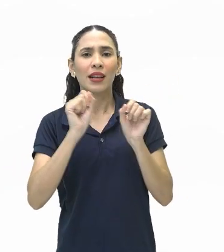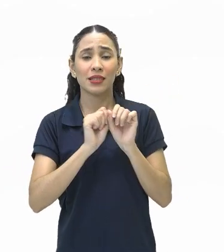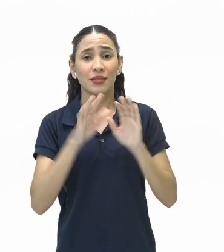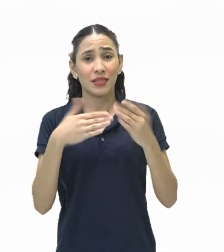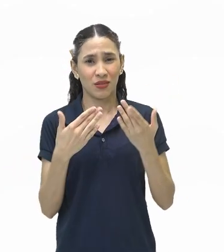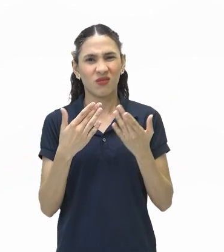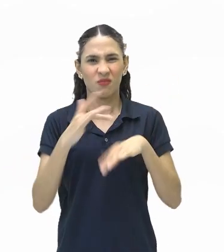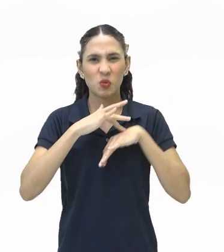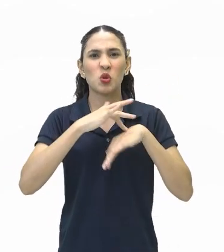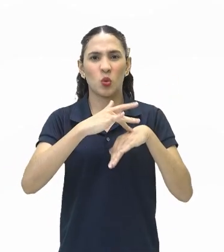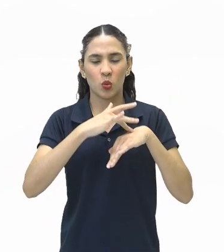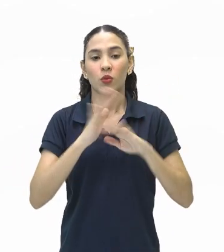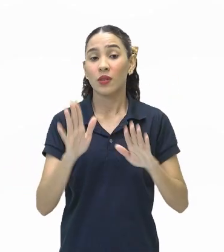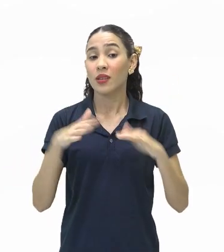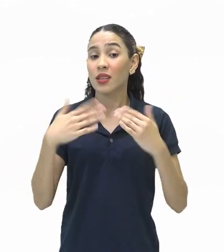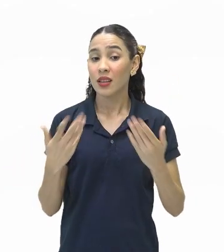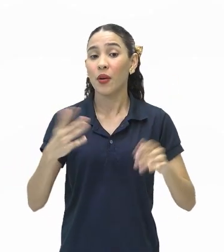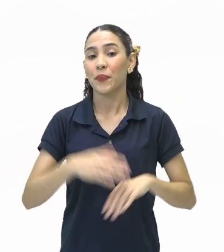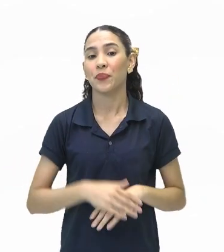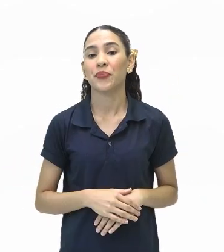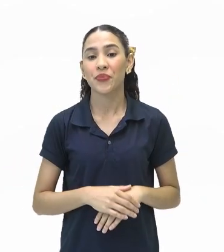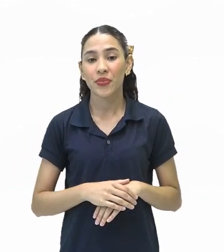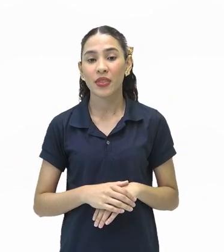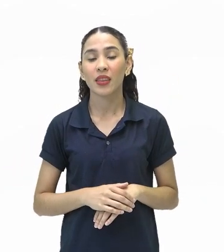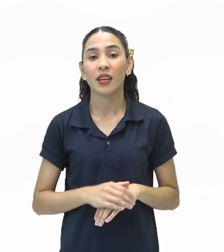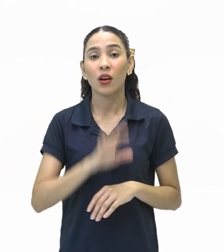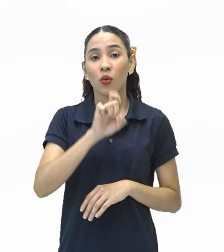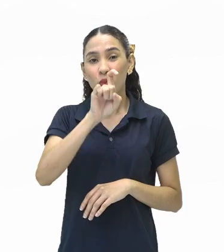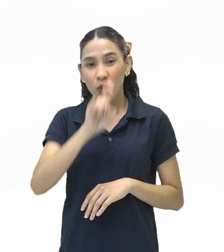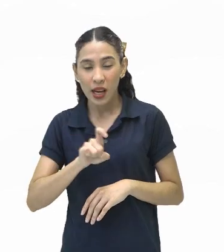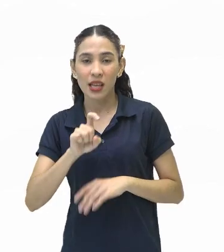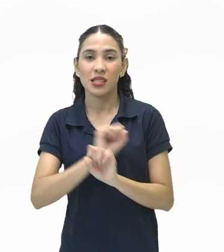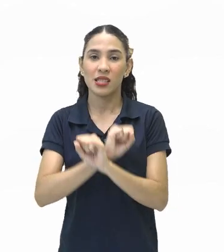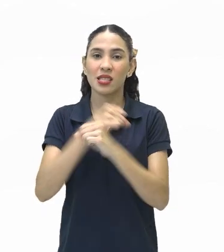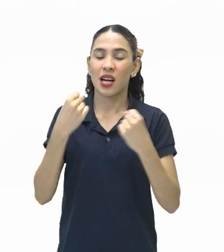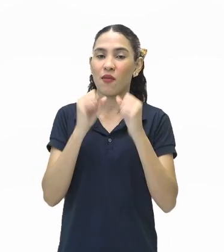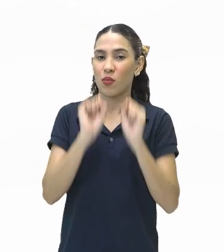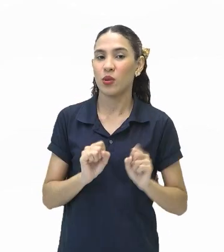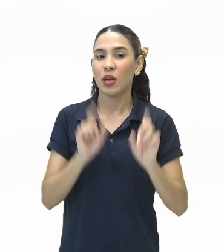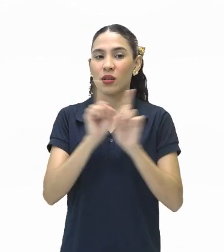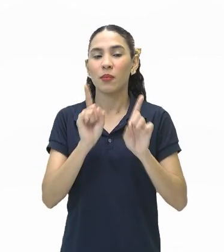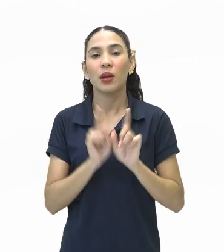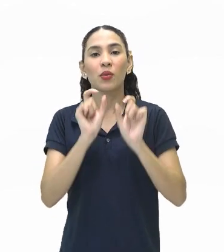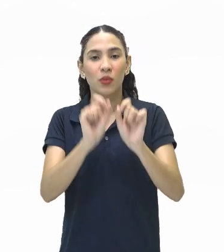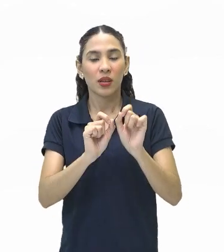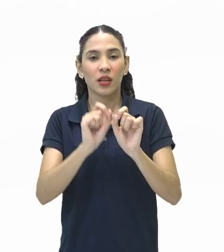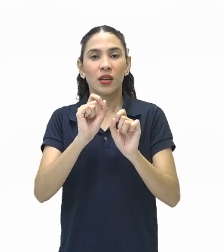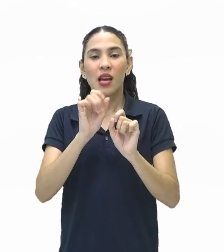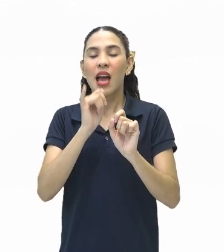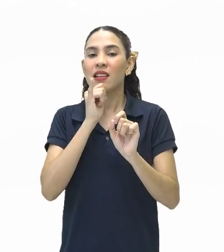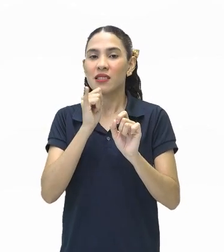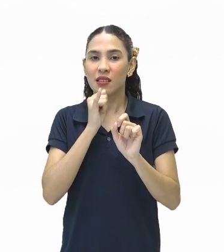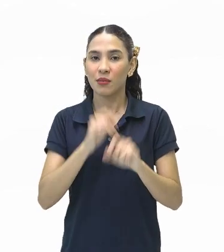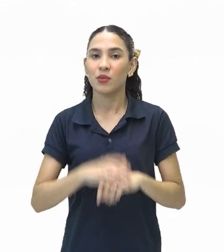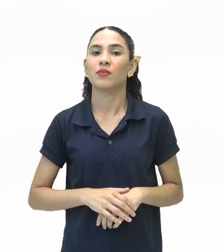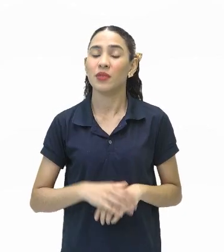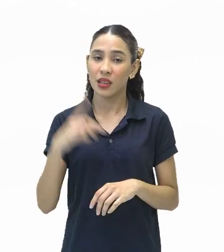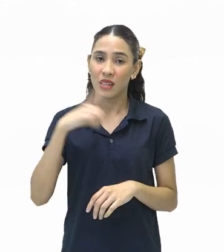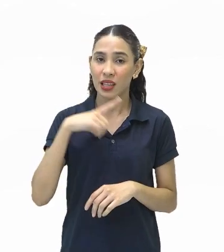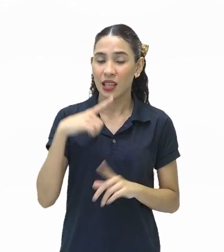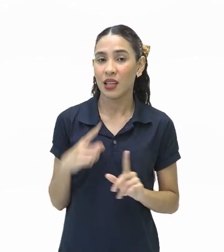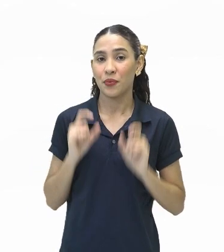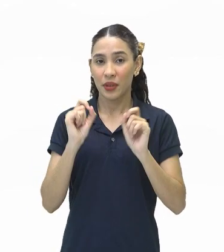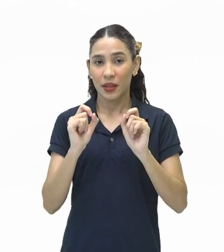né? Dessa forma, os ex-escravos, eles puderam recuperar um